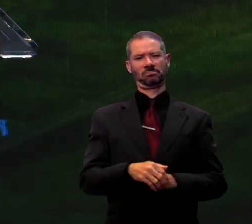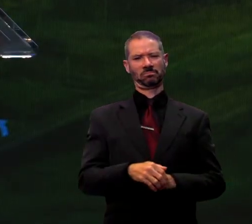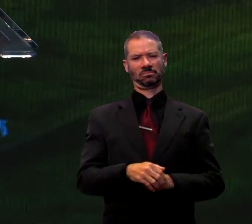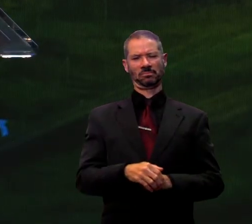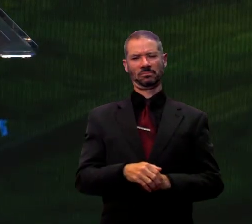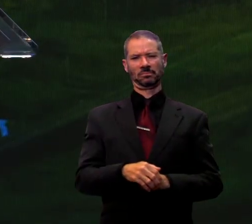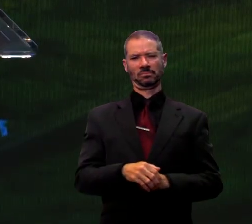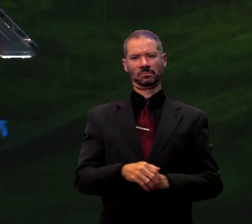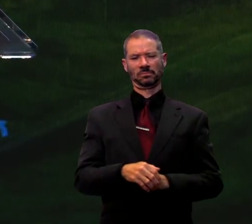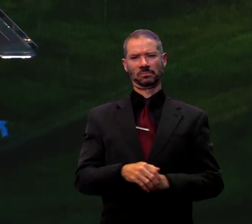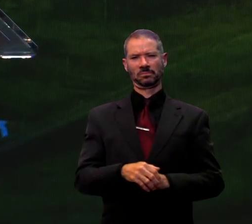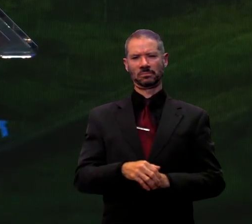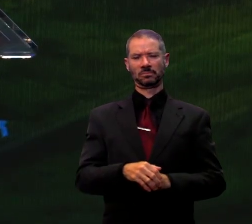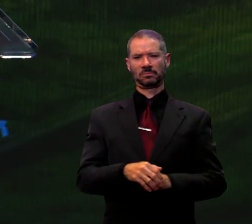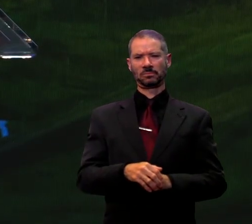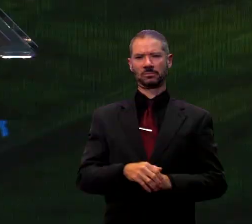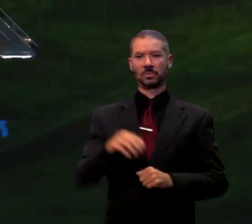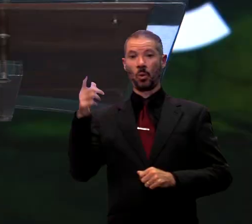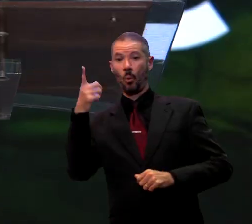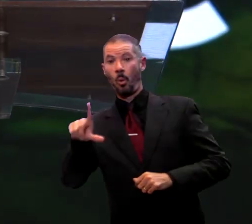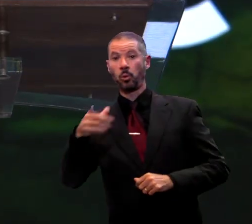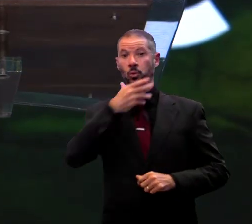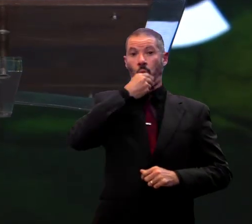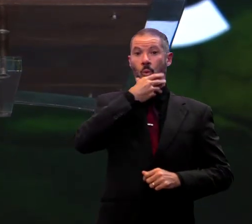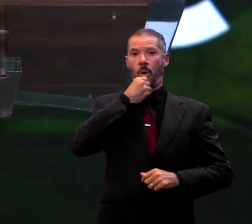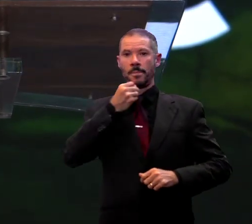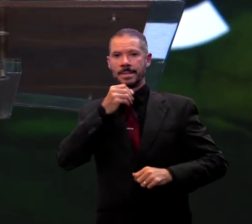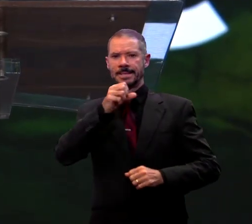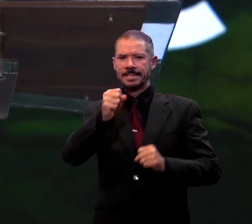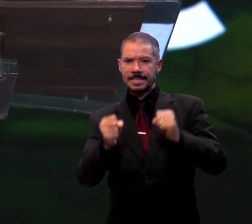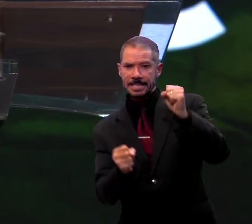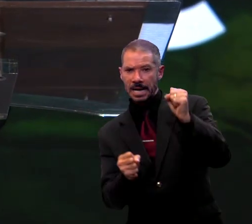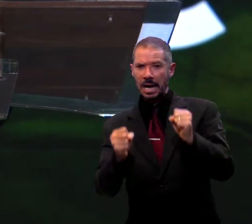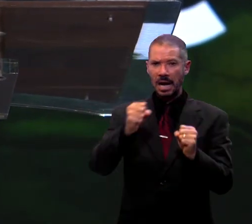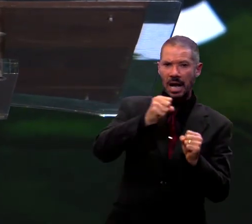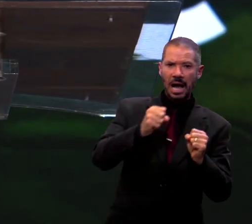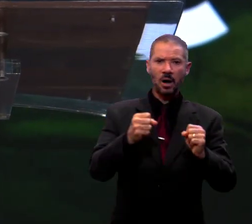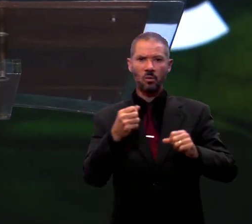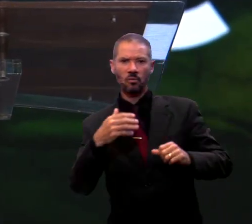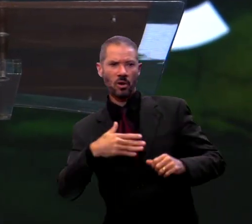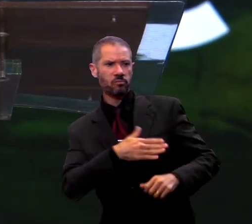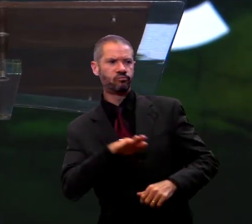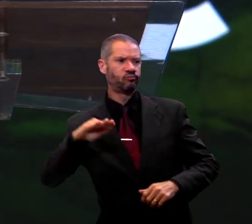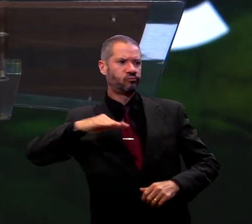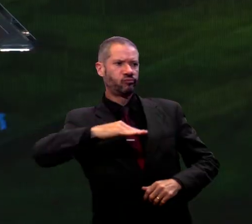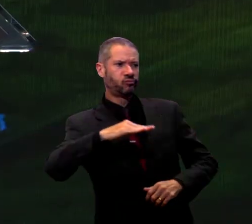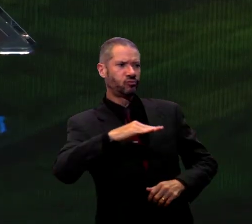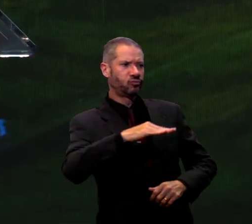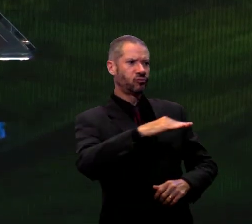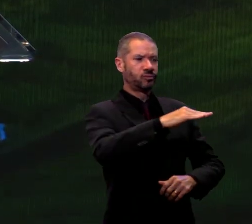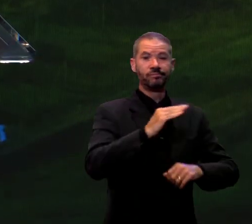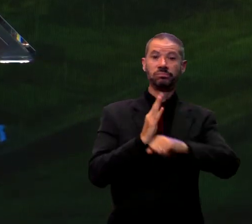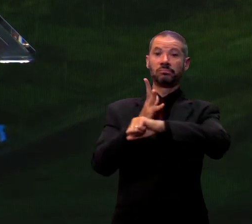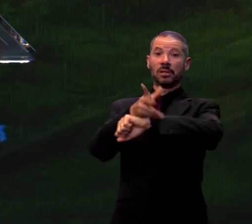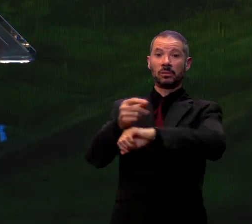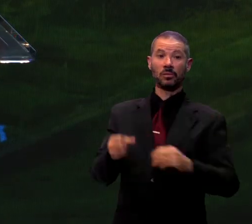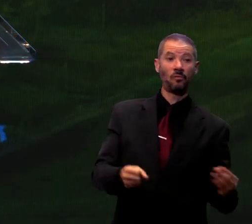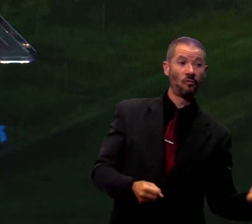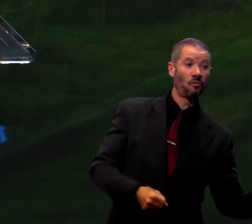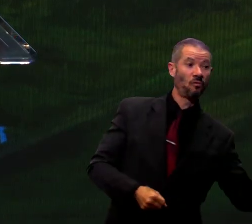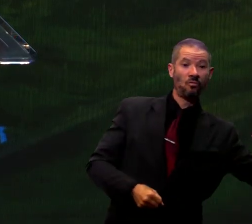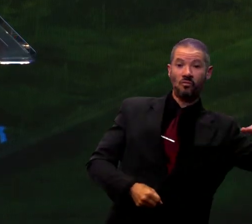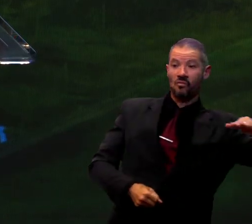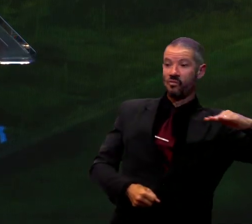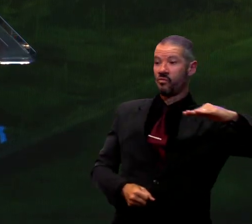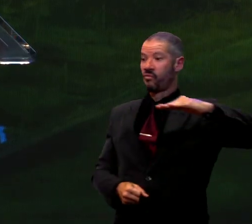e esse outro assaltante pegou o carro, usou o carro para alguma outra coisa, e já de madrugada voltou com o